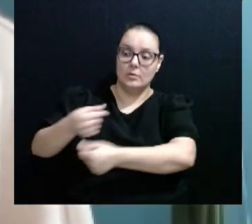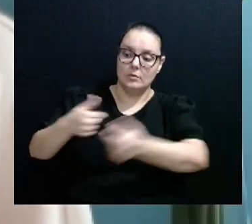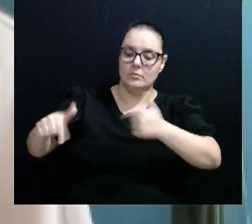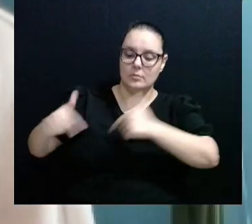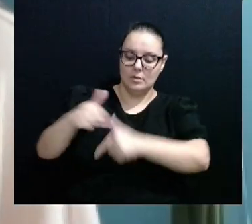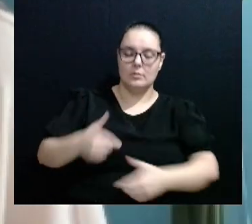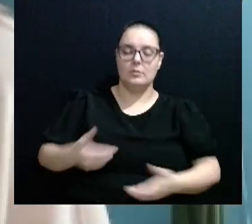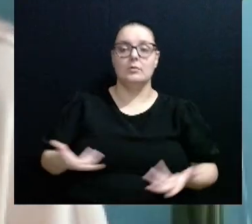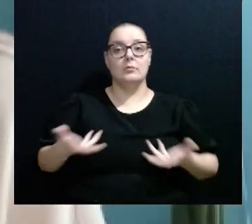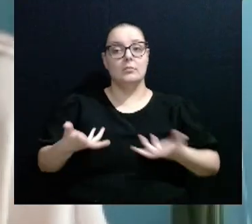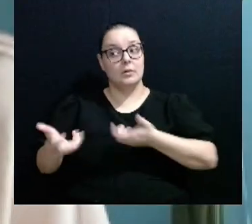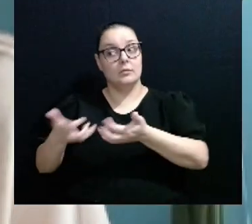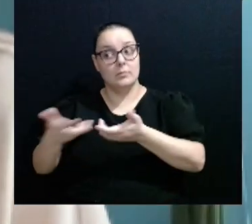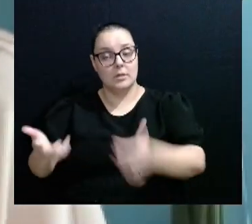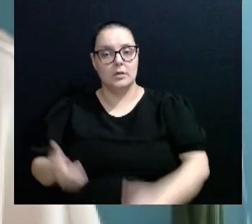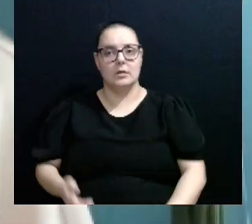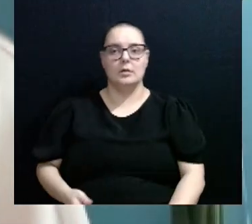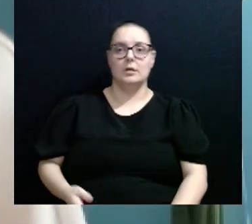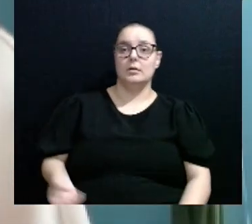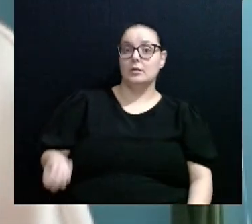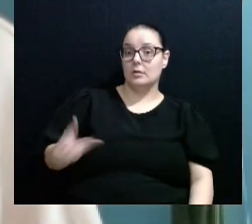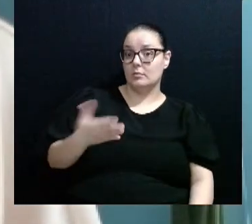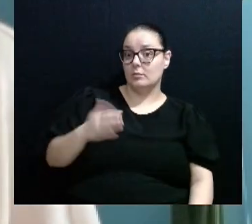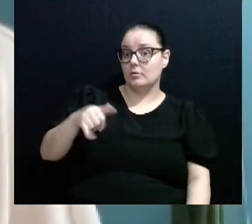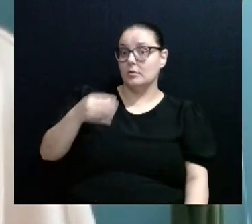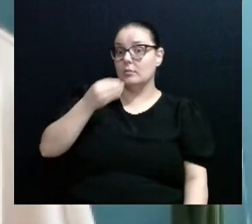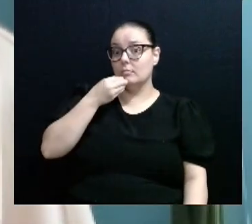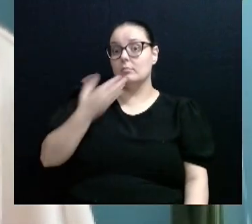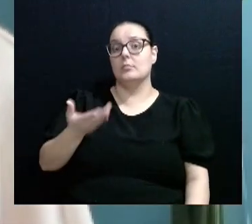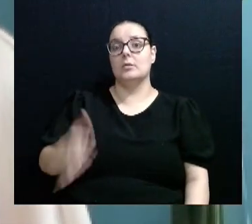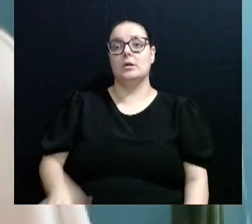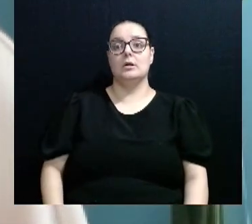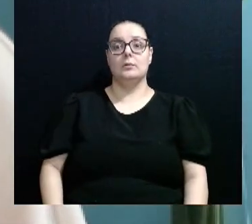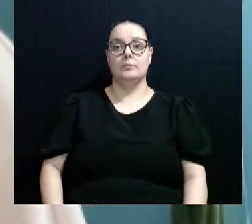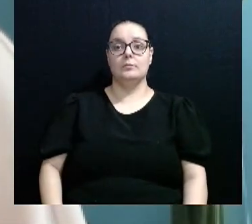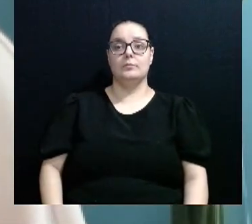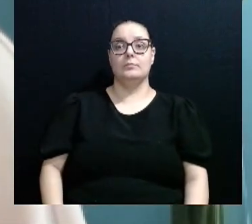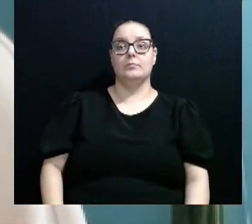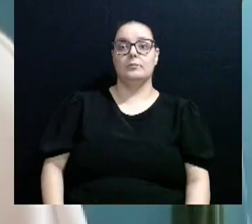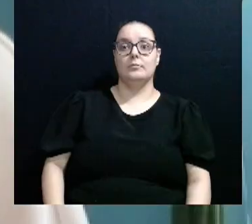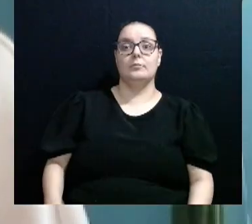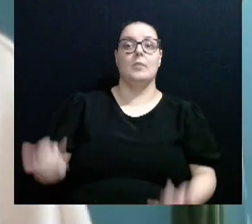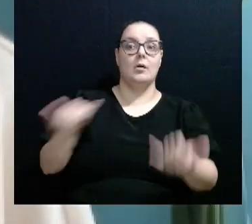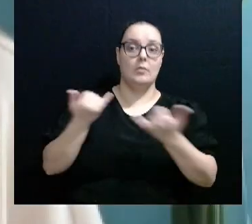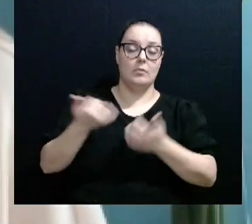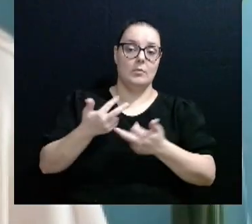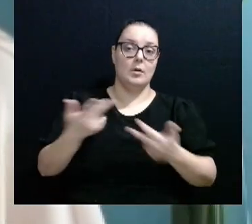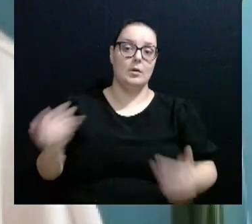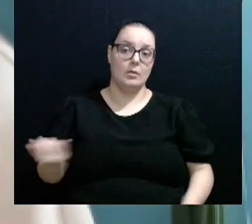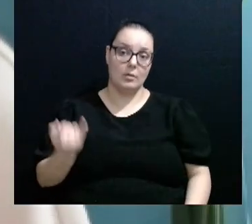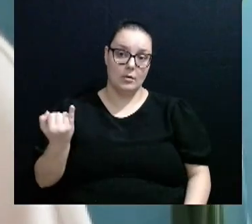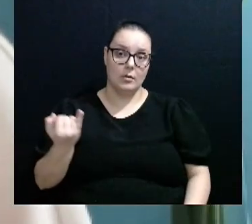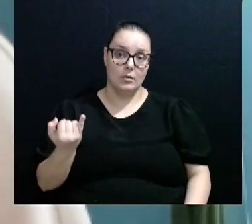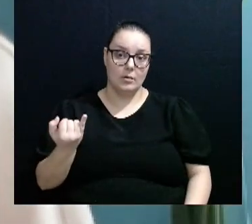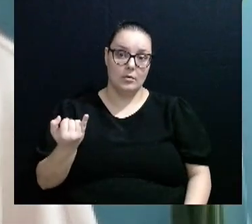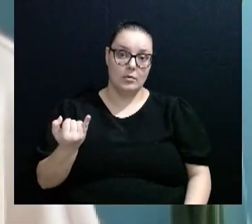busque novas oportunidades, né? Você falou algo muito importante na sua